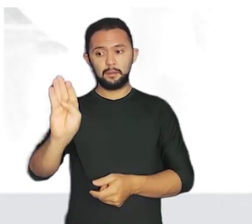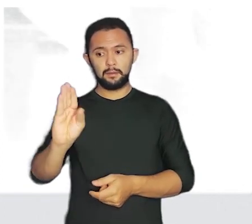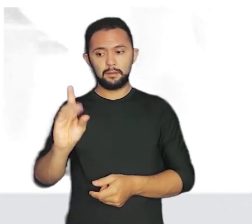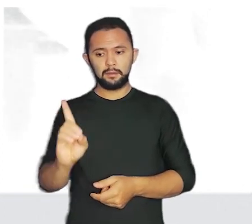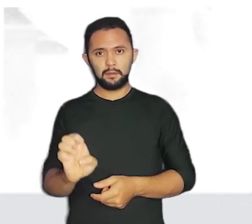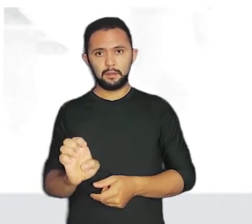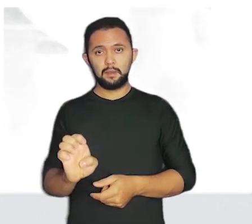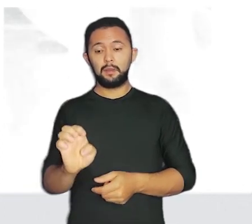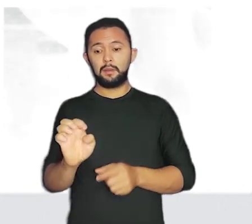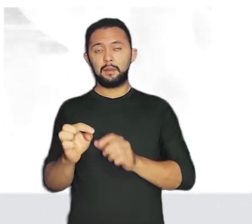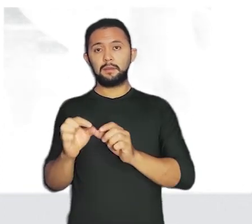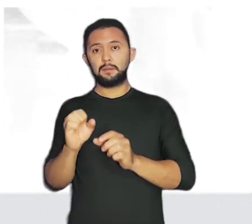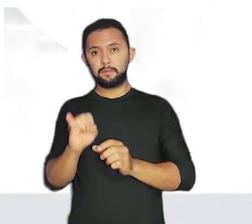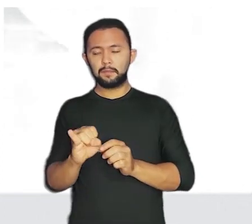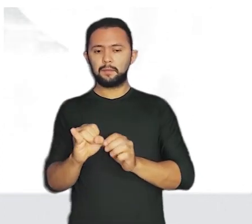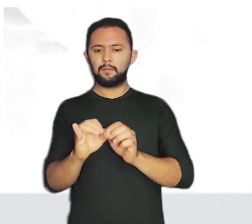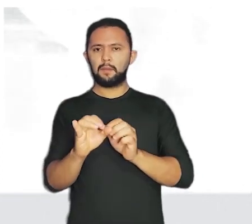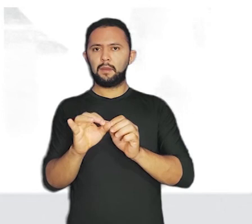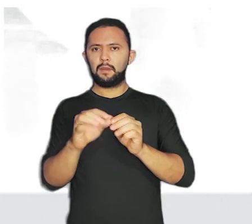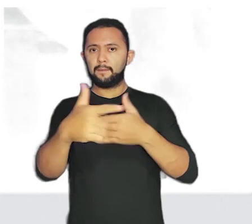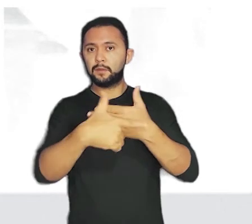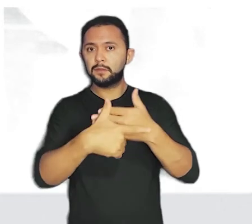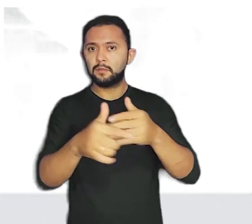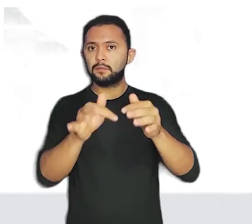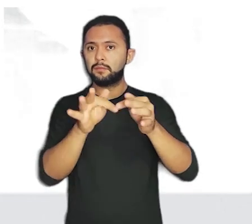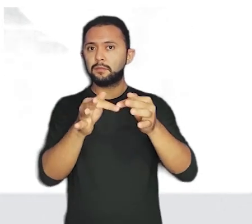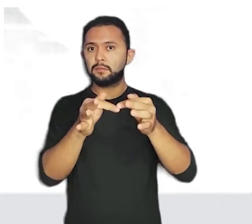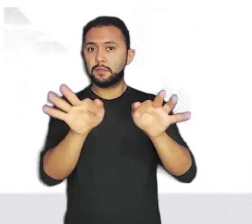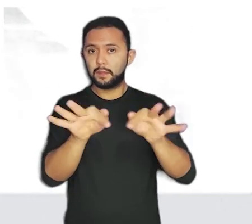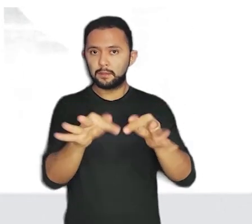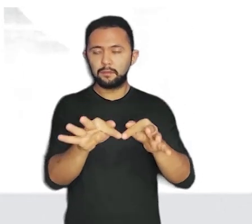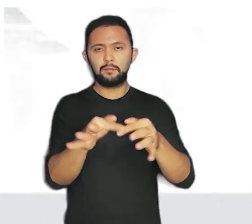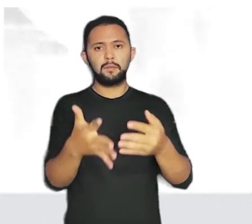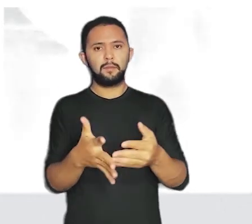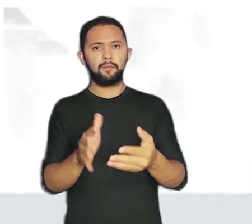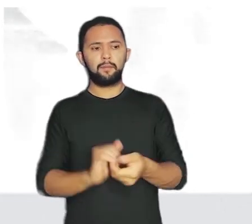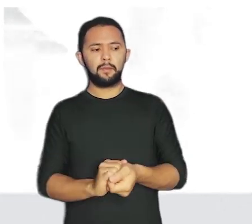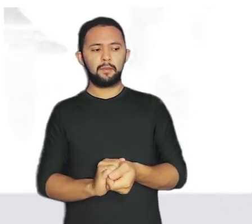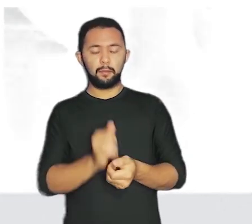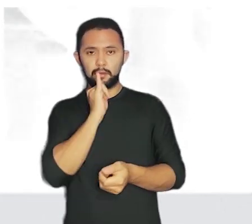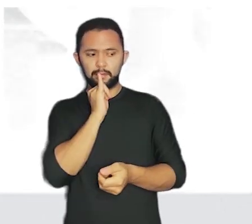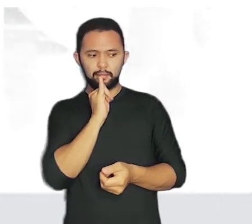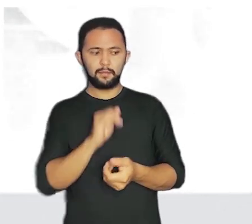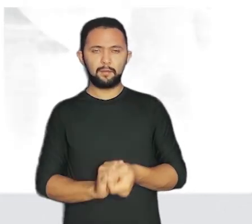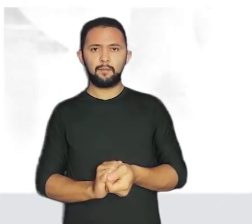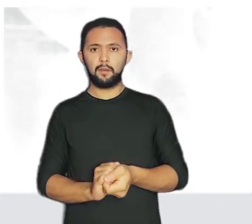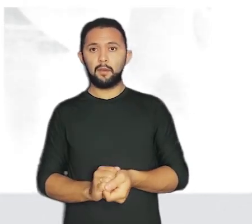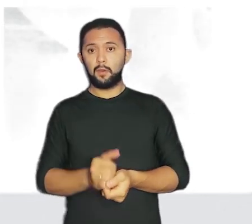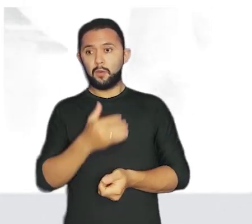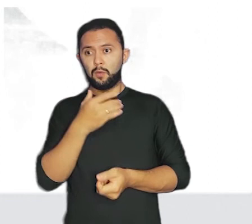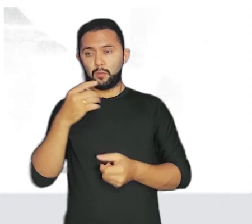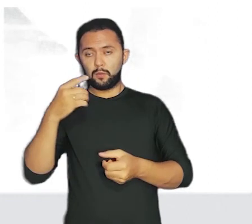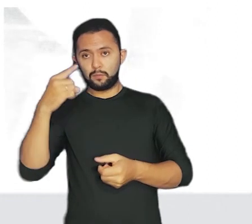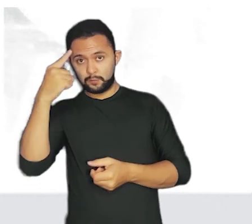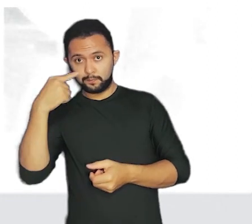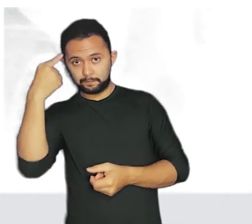função sintática exercida pelos termos em destaque no período. O juiz responsável pelo processo questionou as condutas ativas